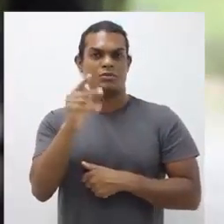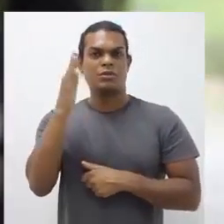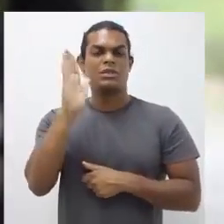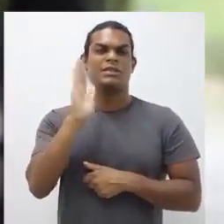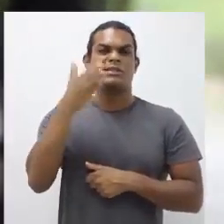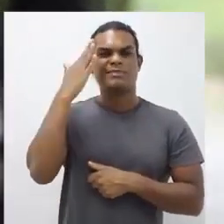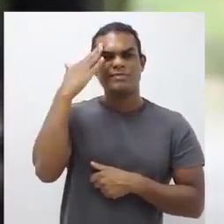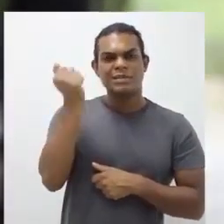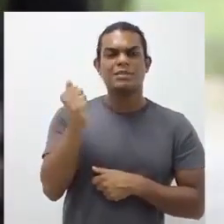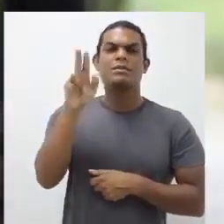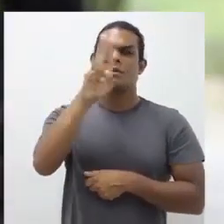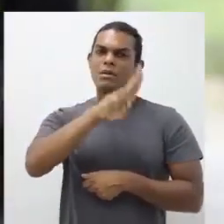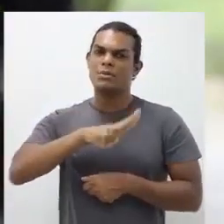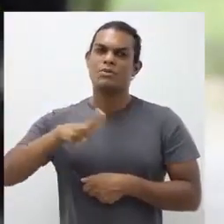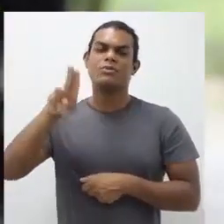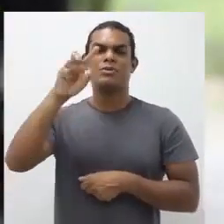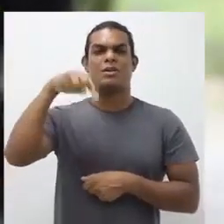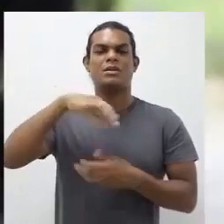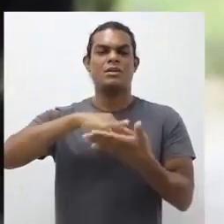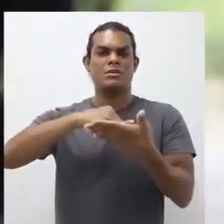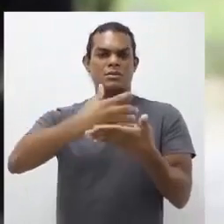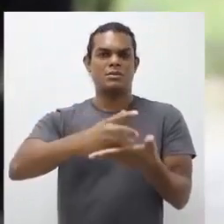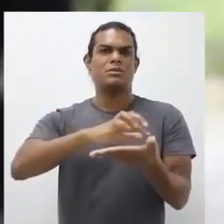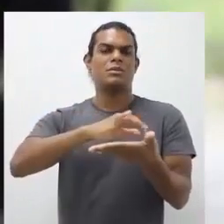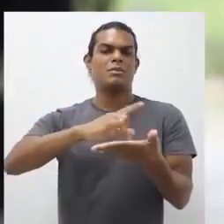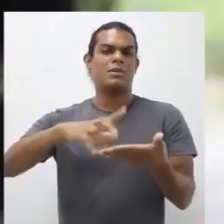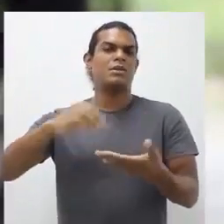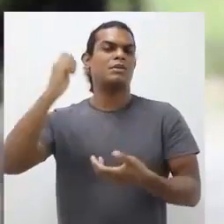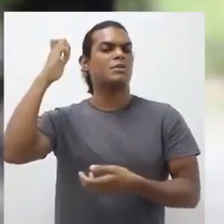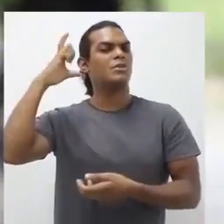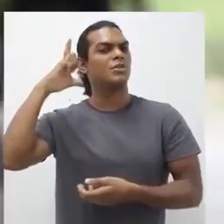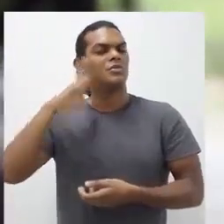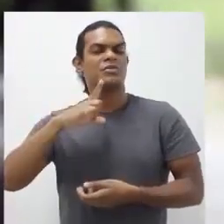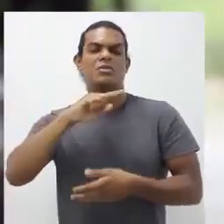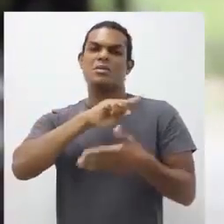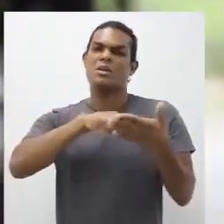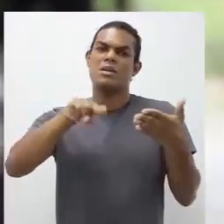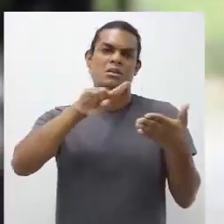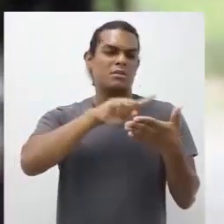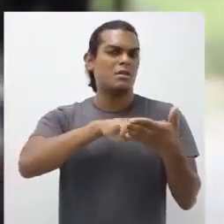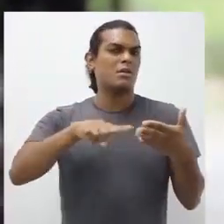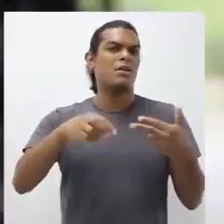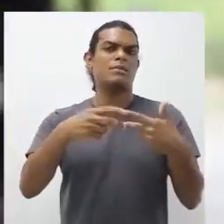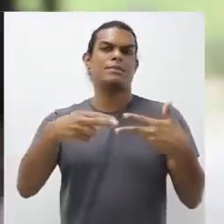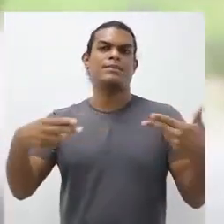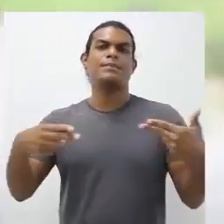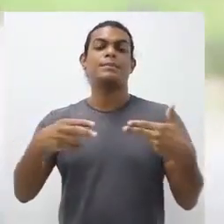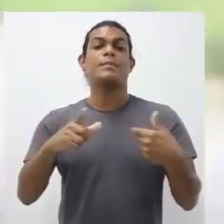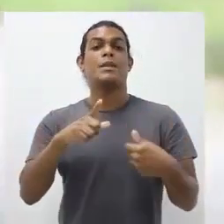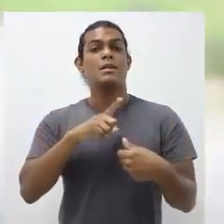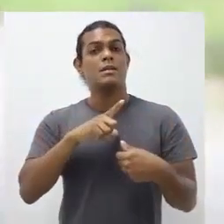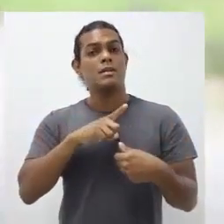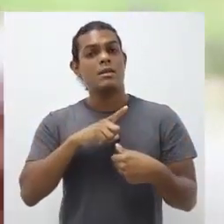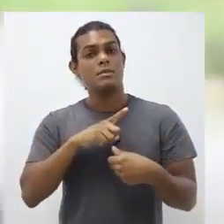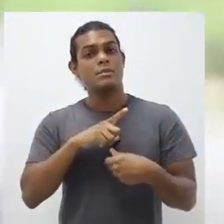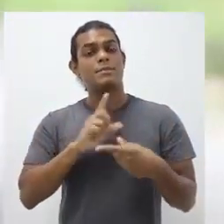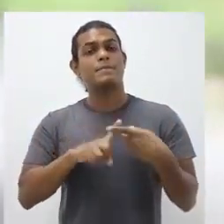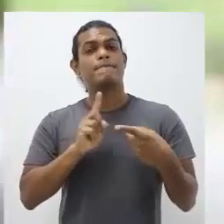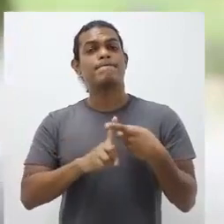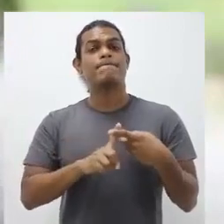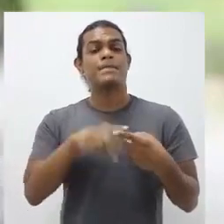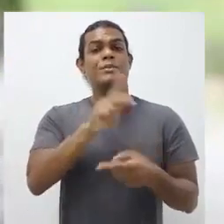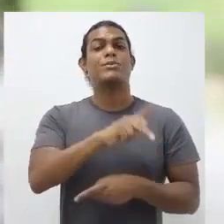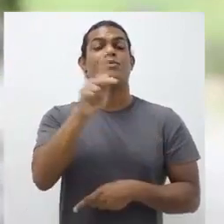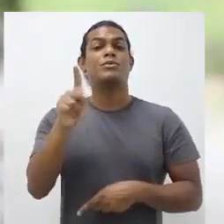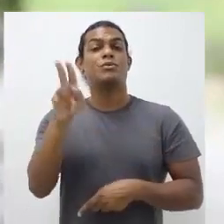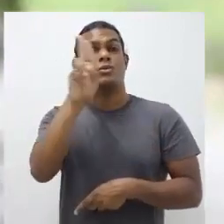uma familiaridade já com o uso desses recursos, né, dispositivos móveis, e nós temos o professor que